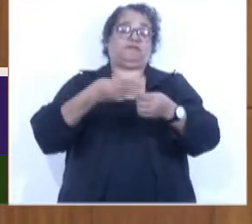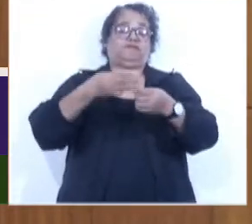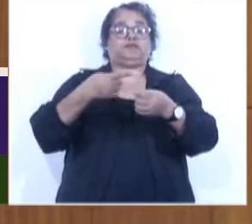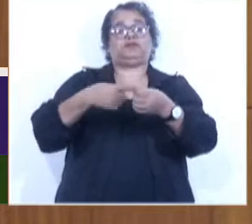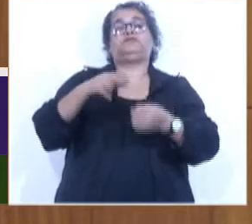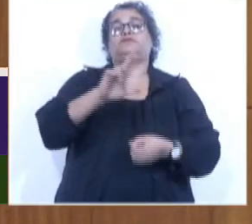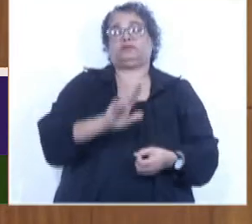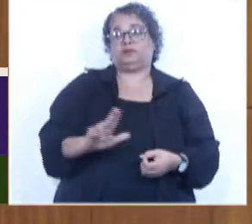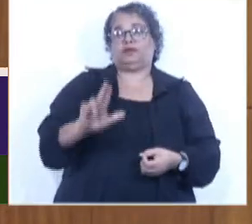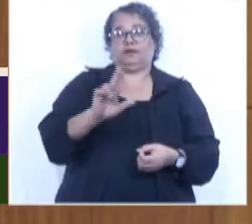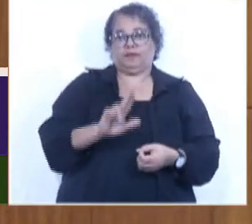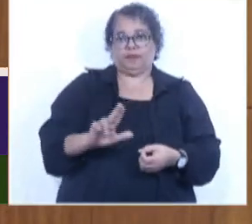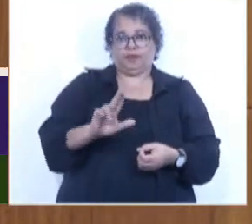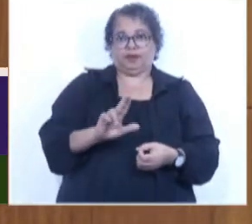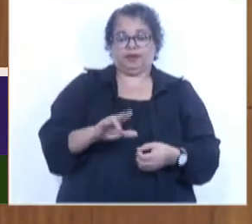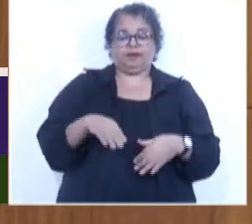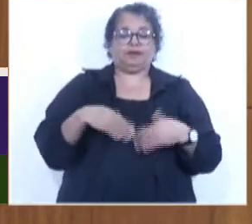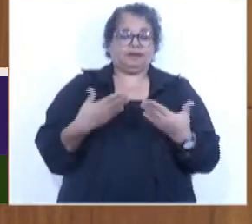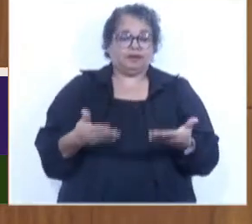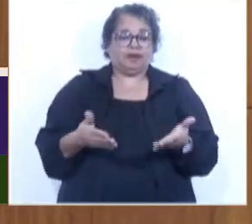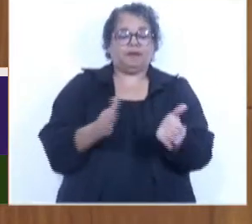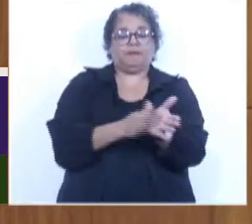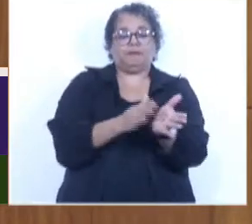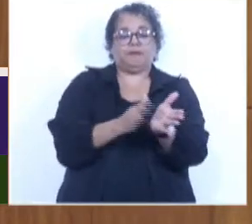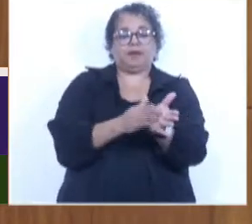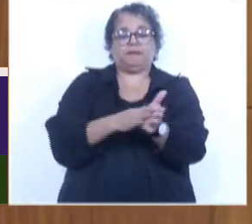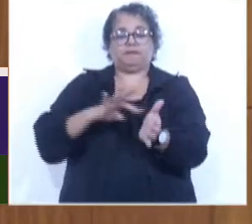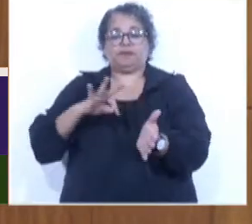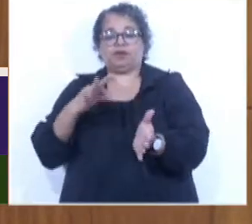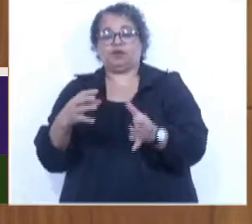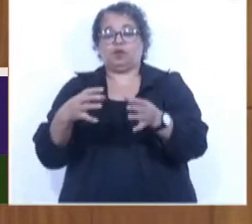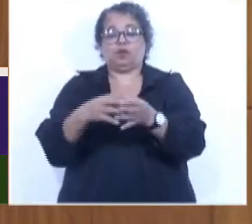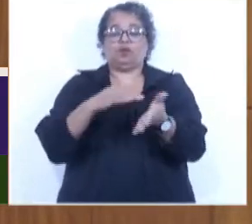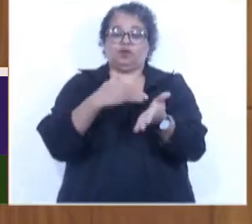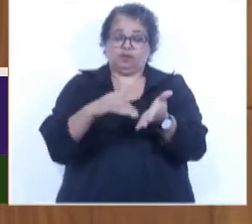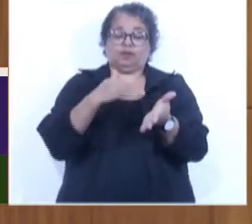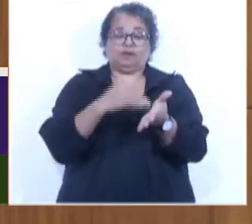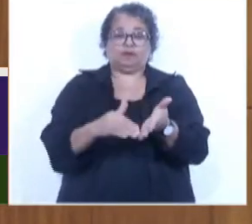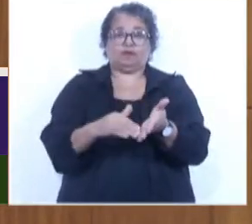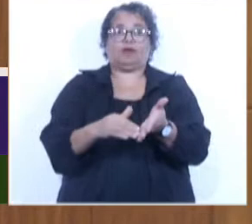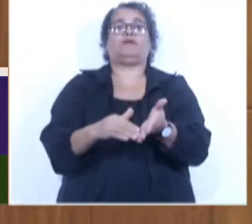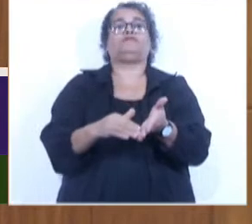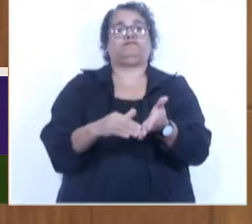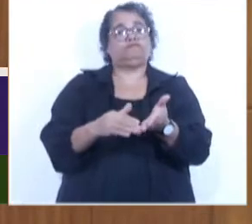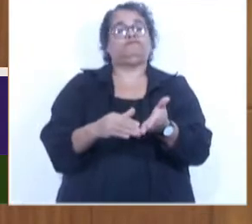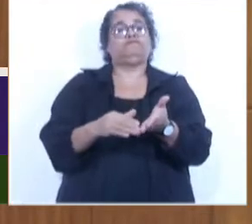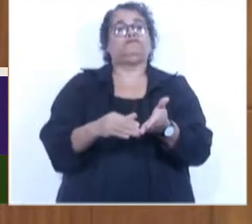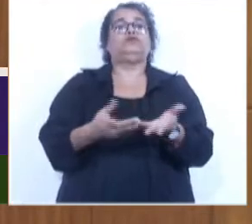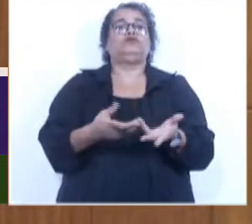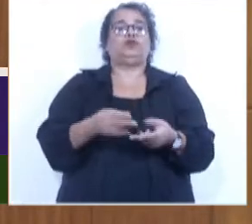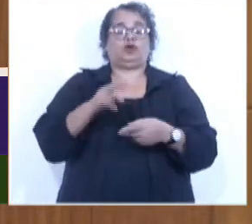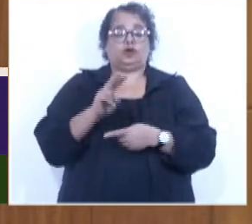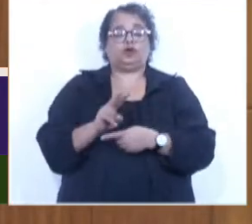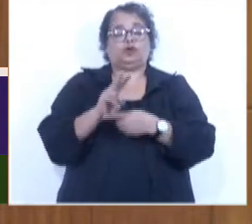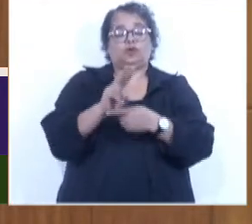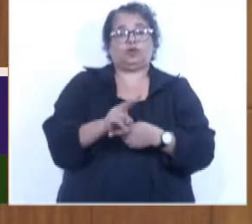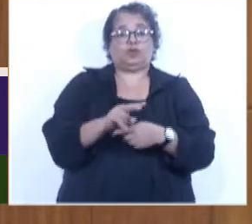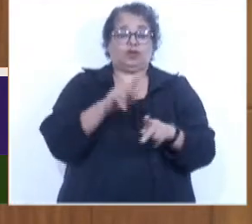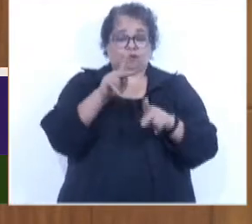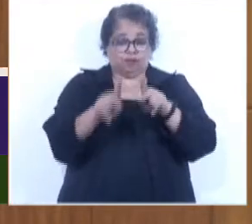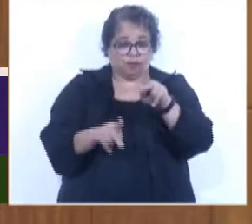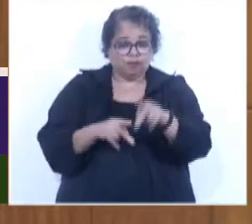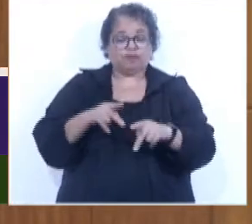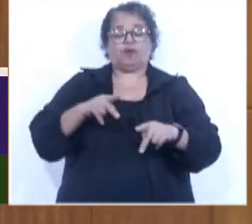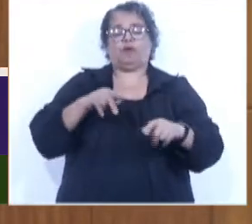então eu quero parabenizar toda a secretaria missão aos povos sobre o Cemap pelo trabalho realizado pelo